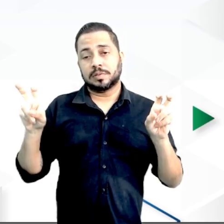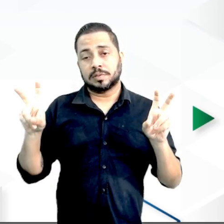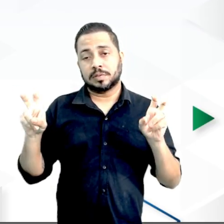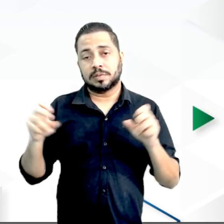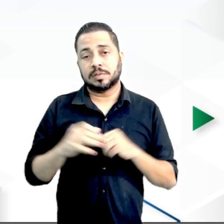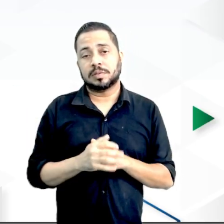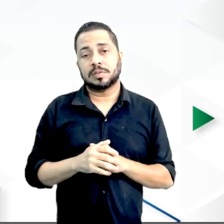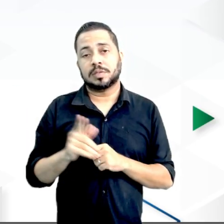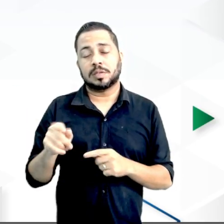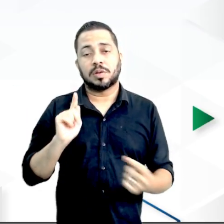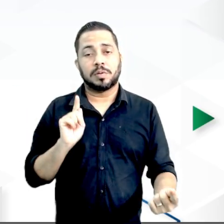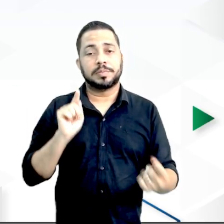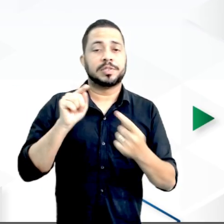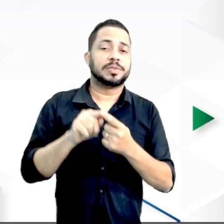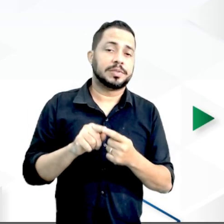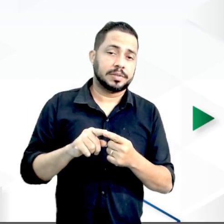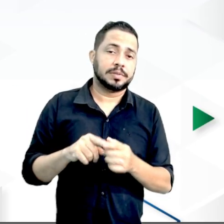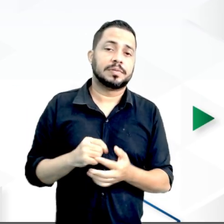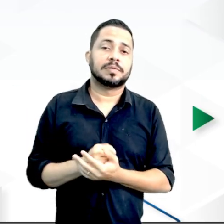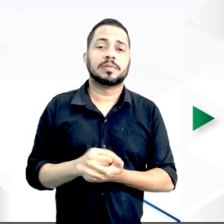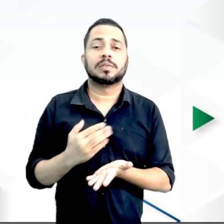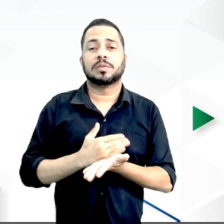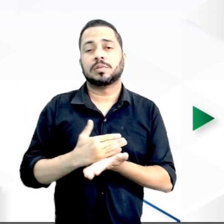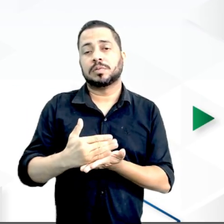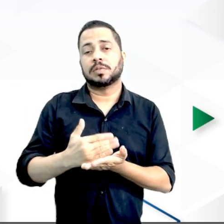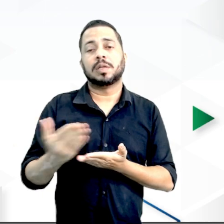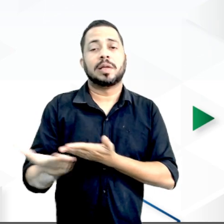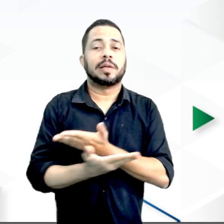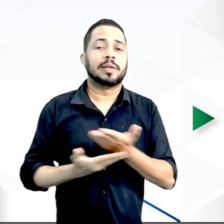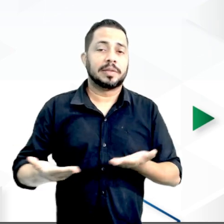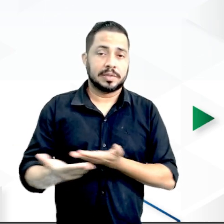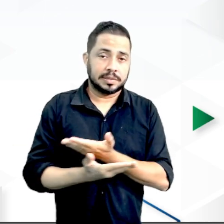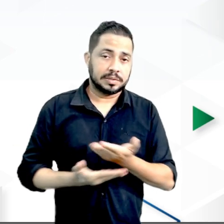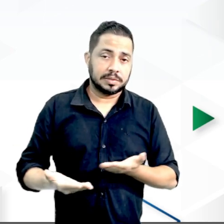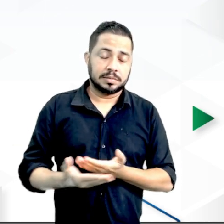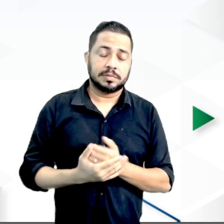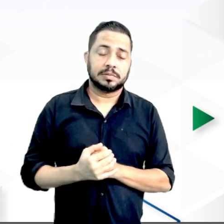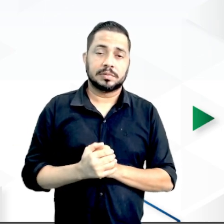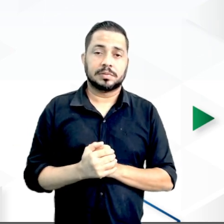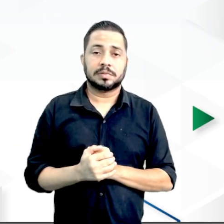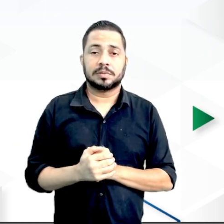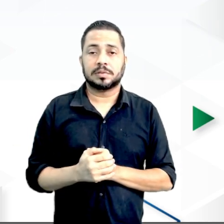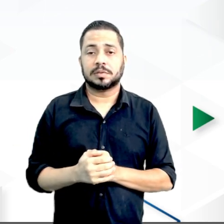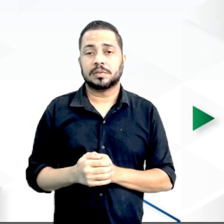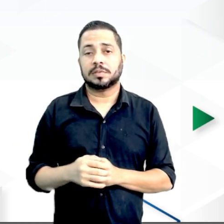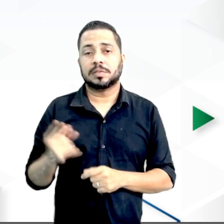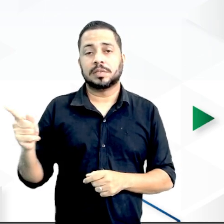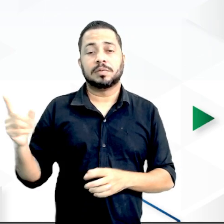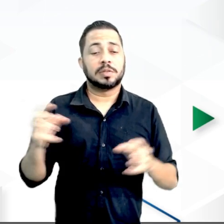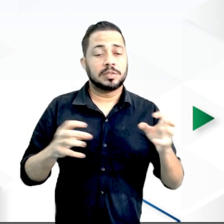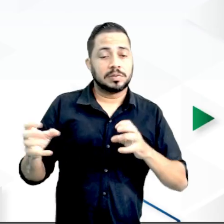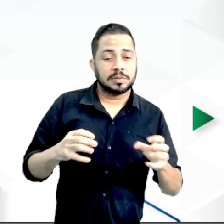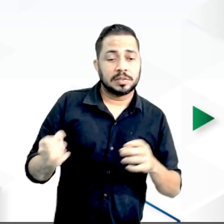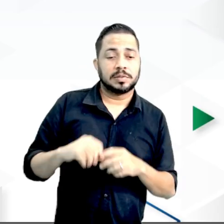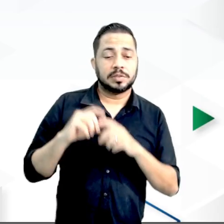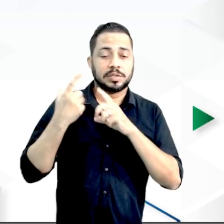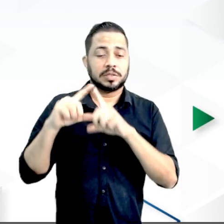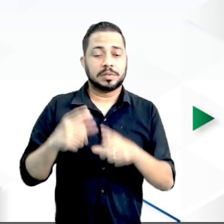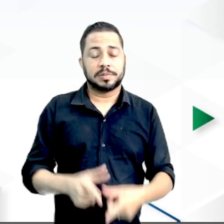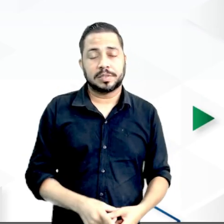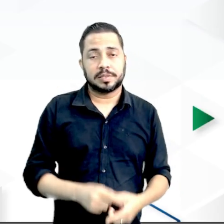ele era muito objetivo, lógico, e trouxe a relação de uma discussão entre a geometria,